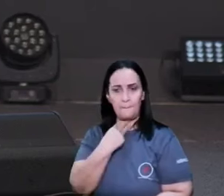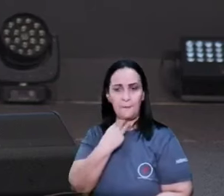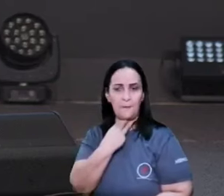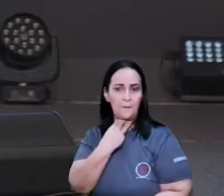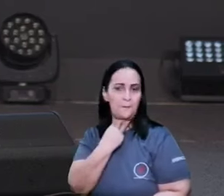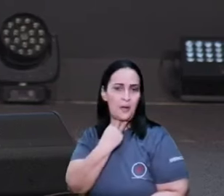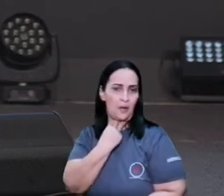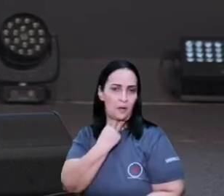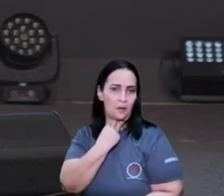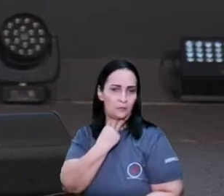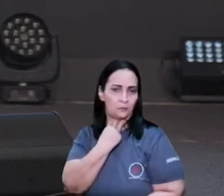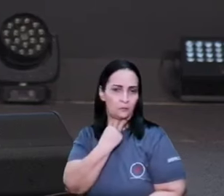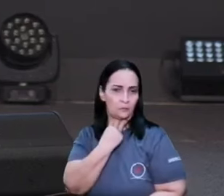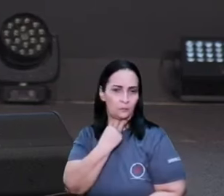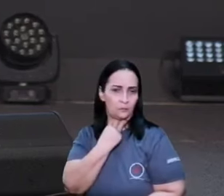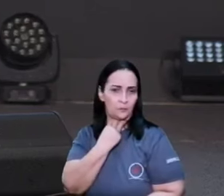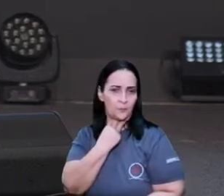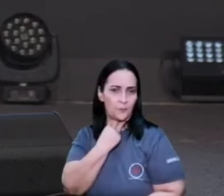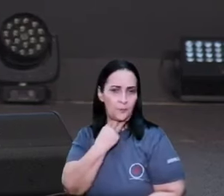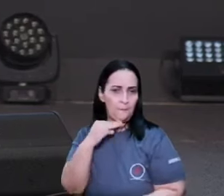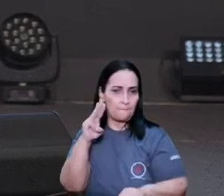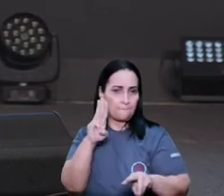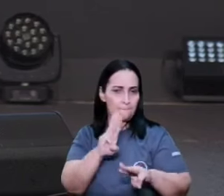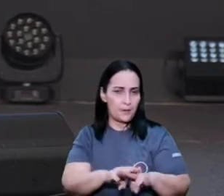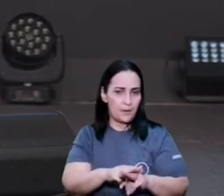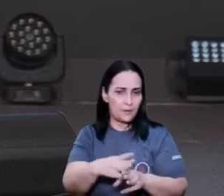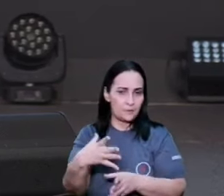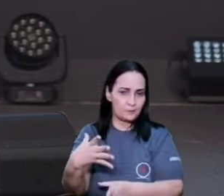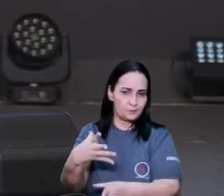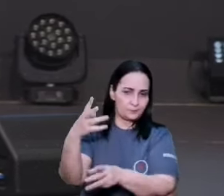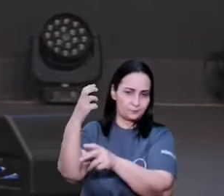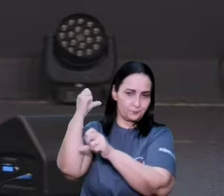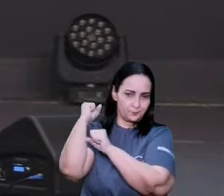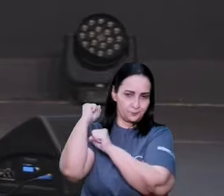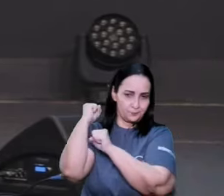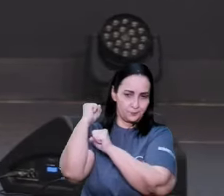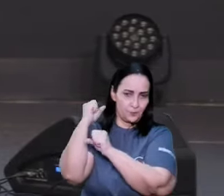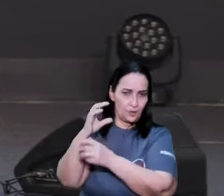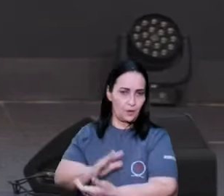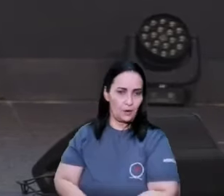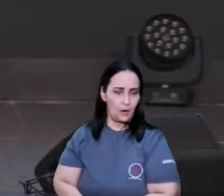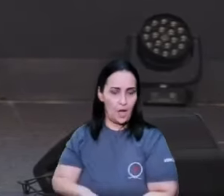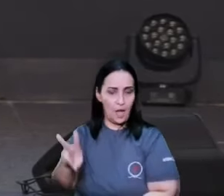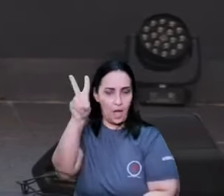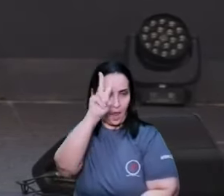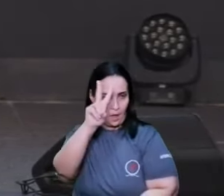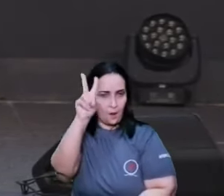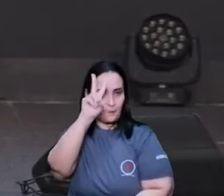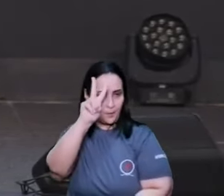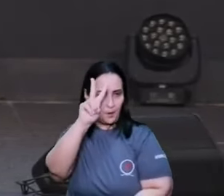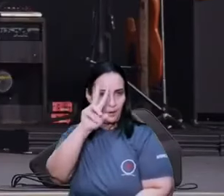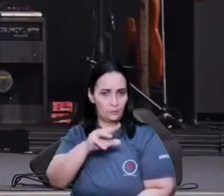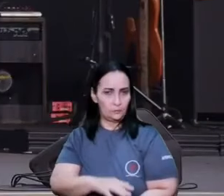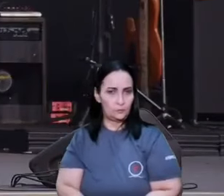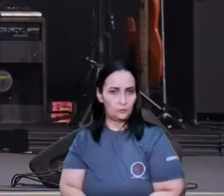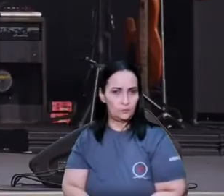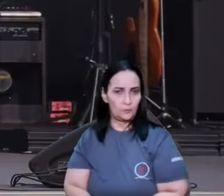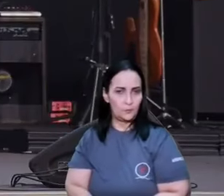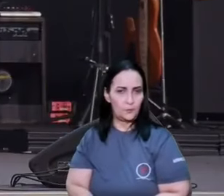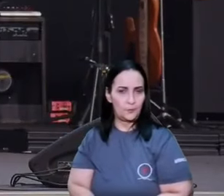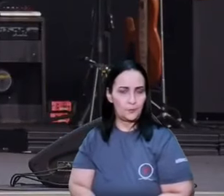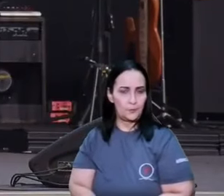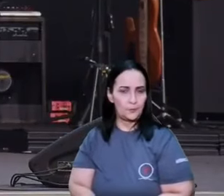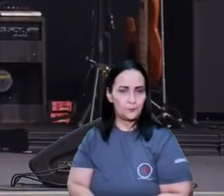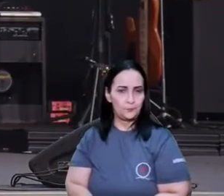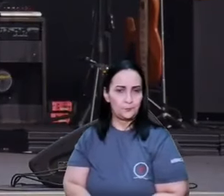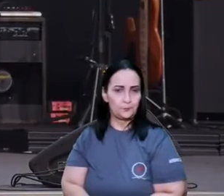invés que ela de ficar presa ao passado ela trazer a memória aquilo que em Lamentações de Jeremias está